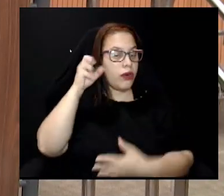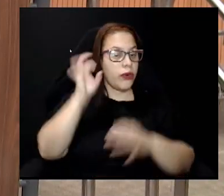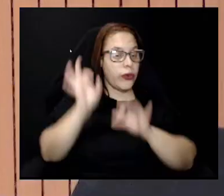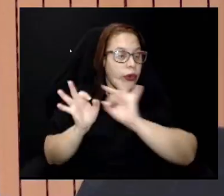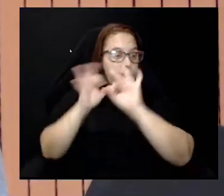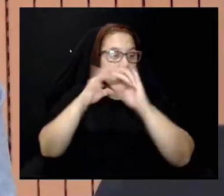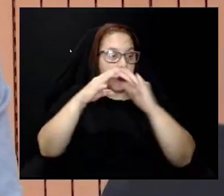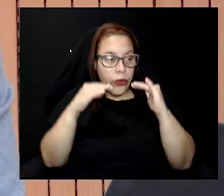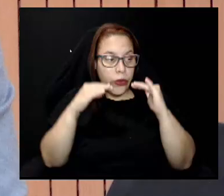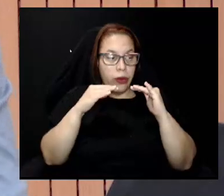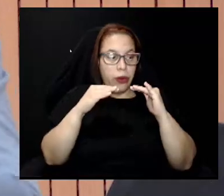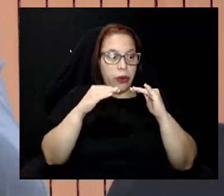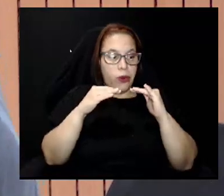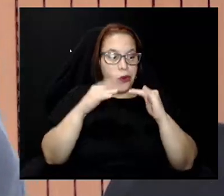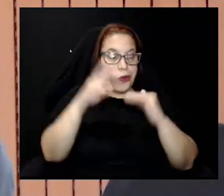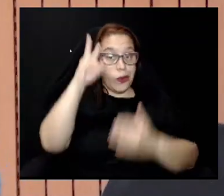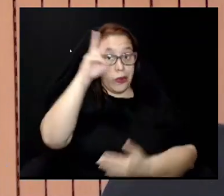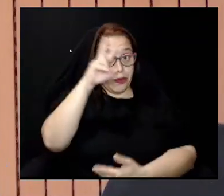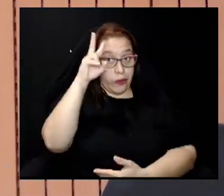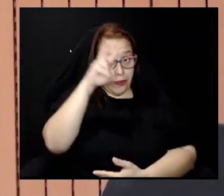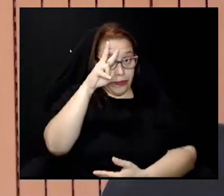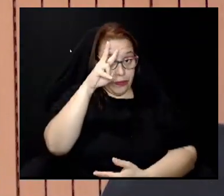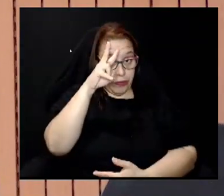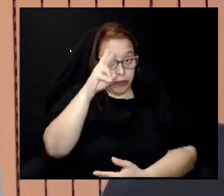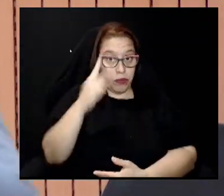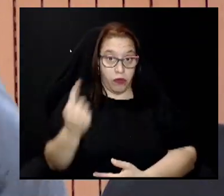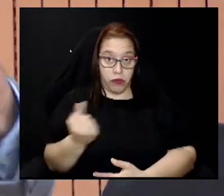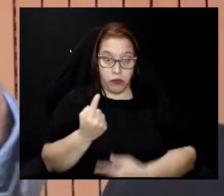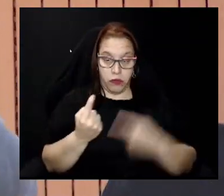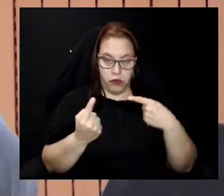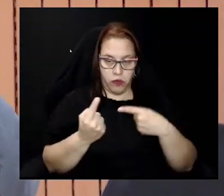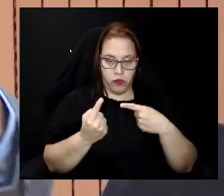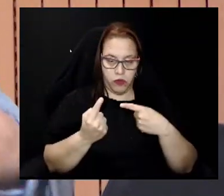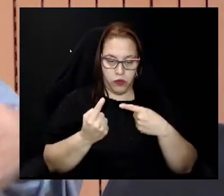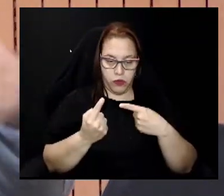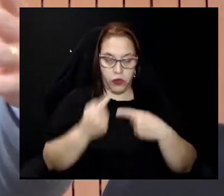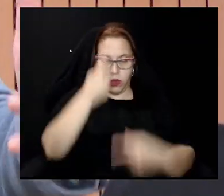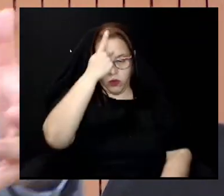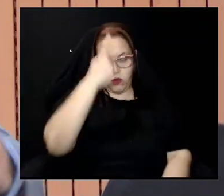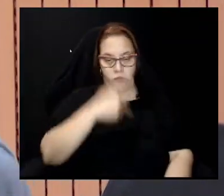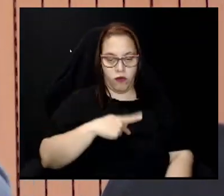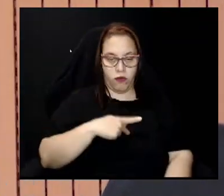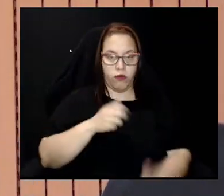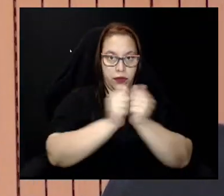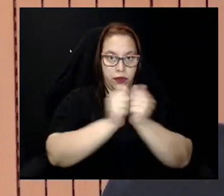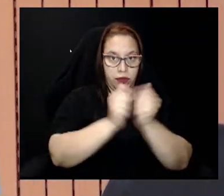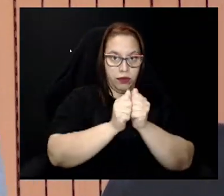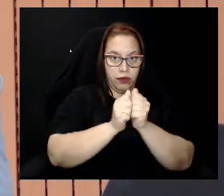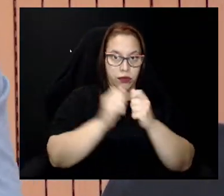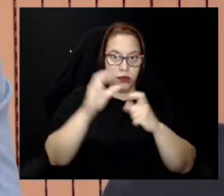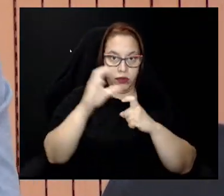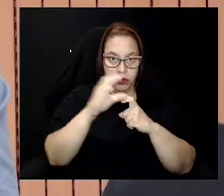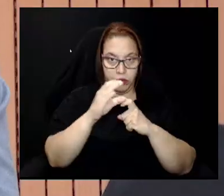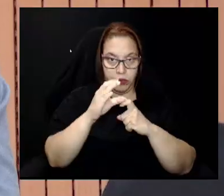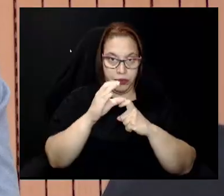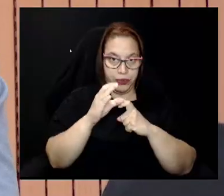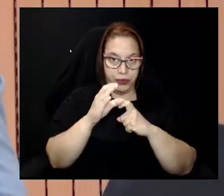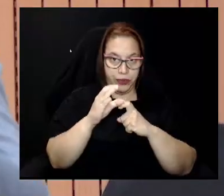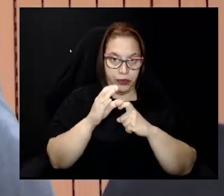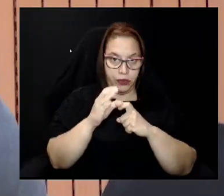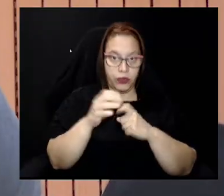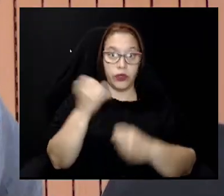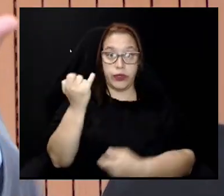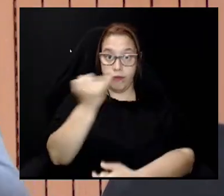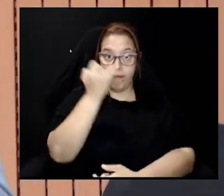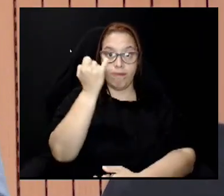a história do indivíduo, então a história pessoal da pessoa que está conosco no consultório, na consulta, ela é importante. Então, se aquela